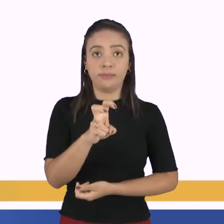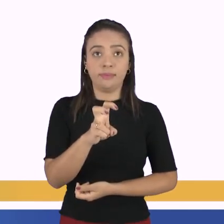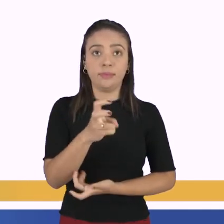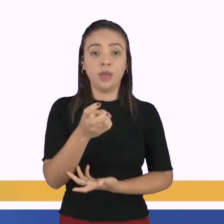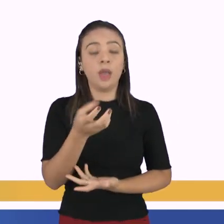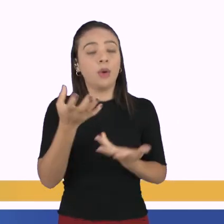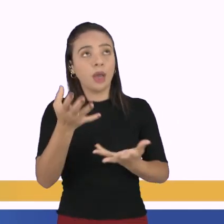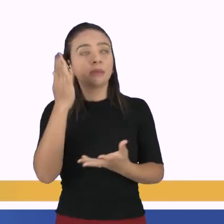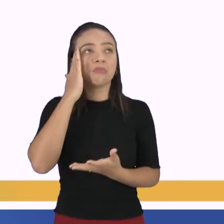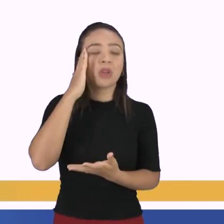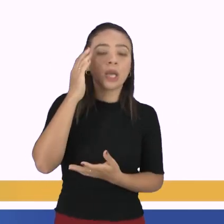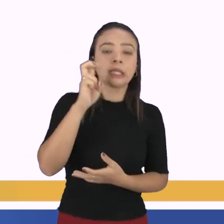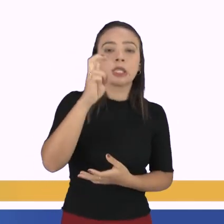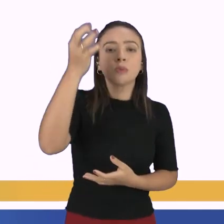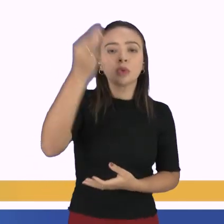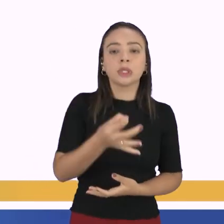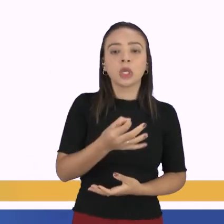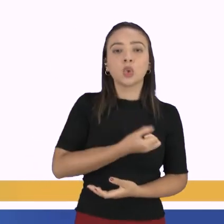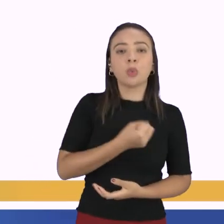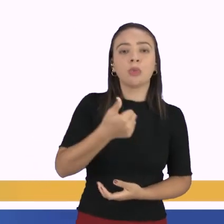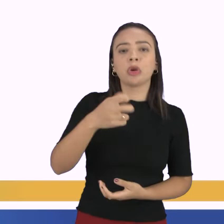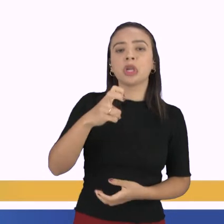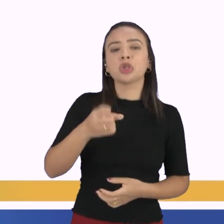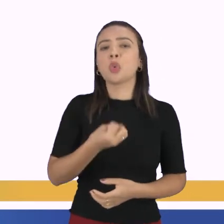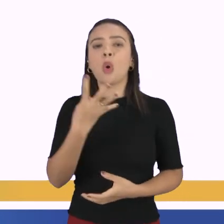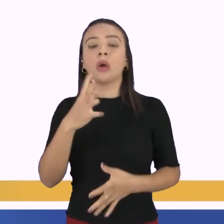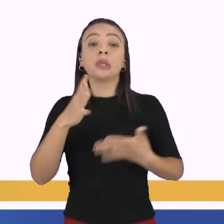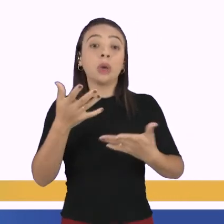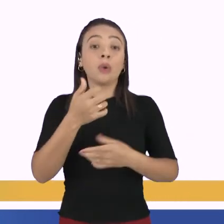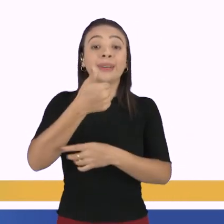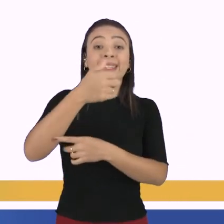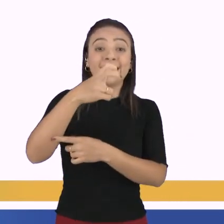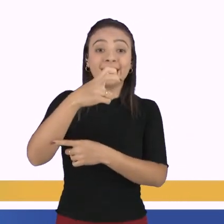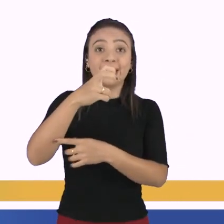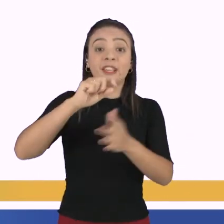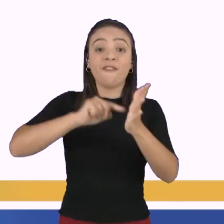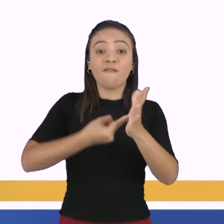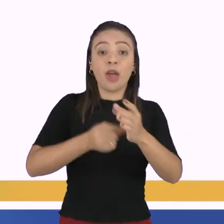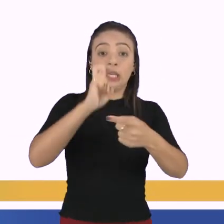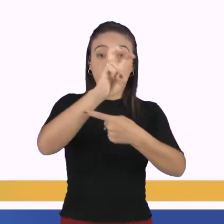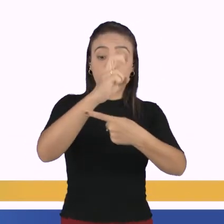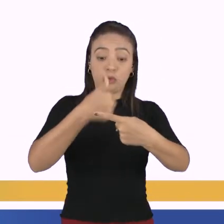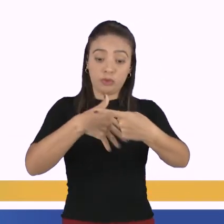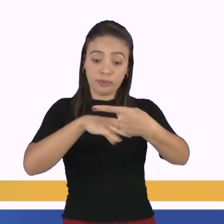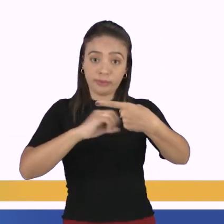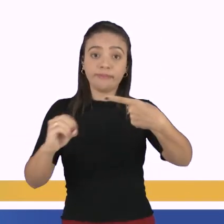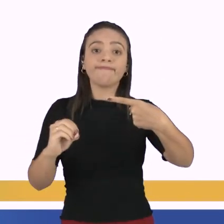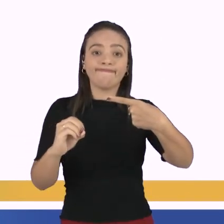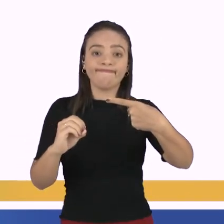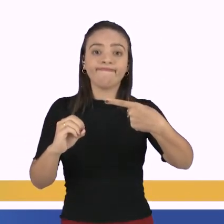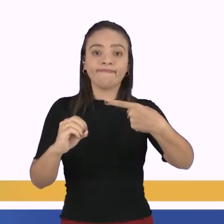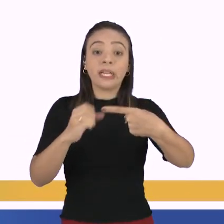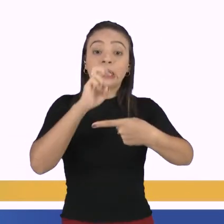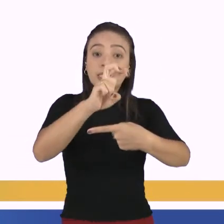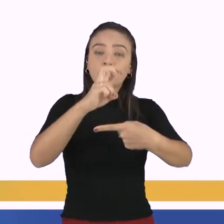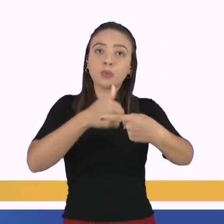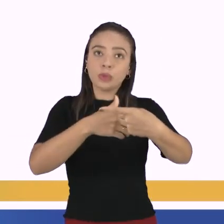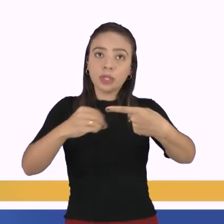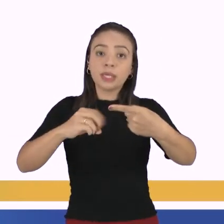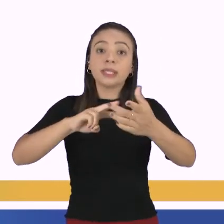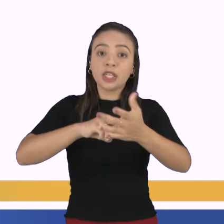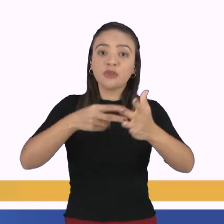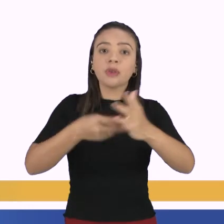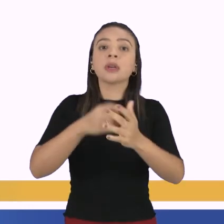é 5% de 15. Eu posso multiplicar o 15 por 5 sobre 100, já que 5 sobre 100 representa, né, a fração